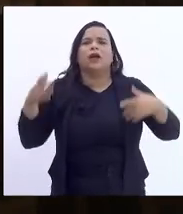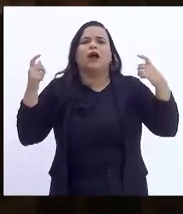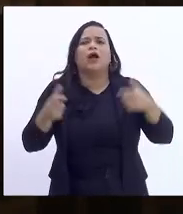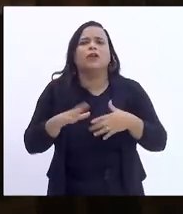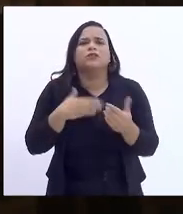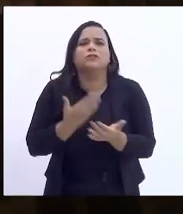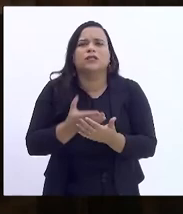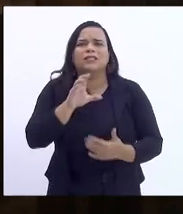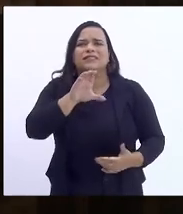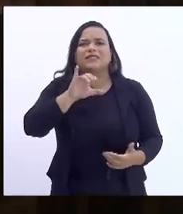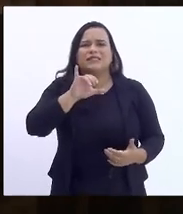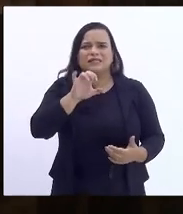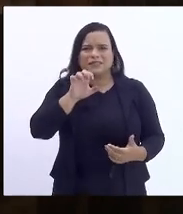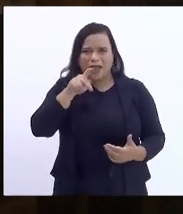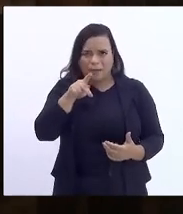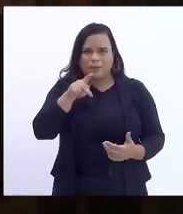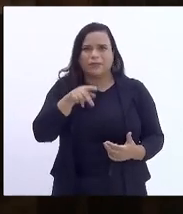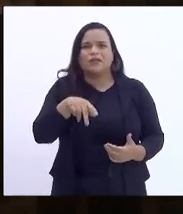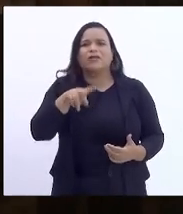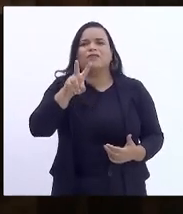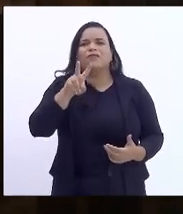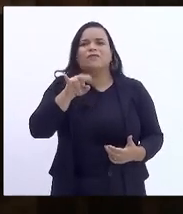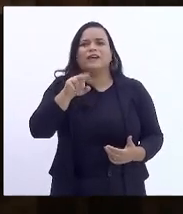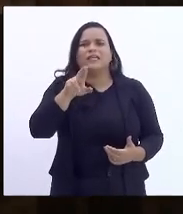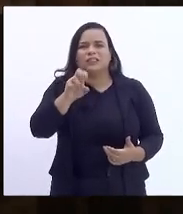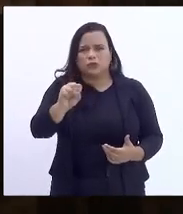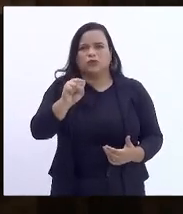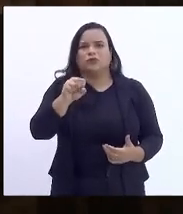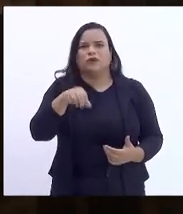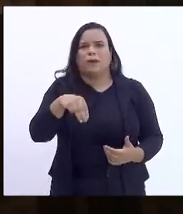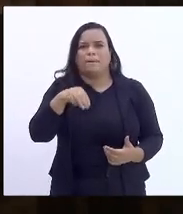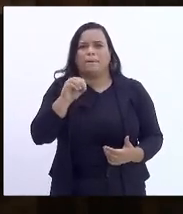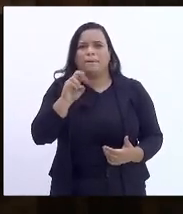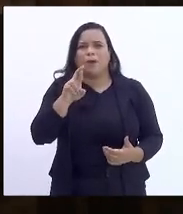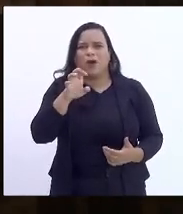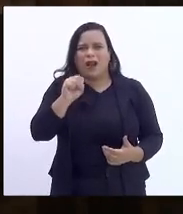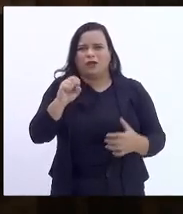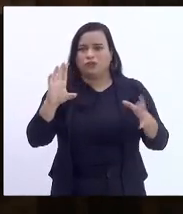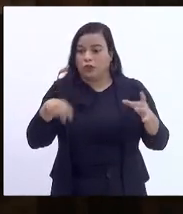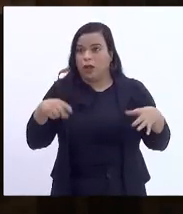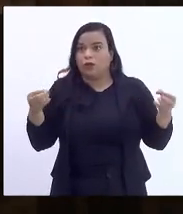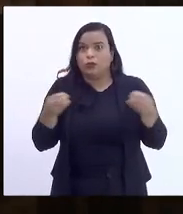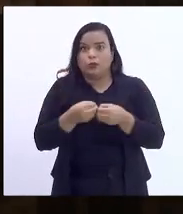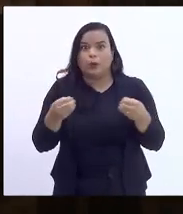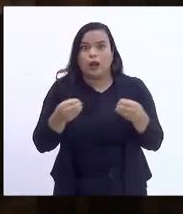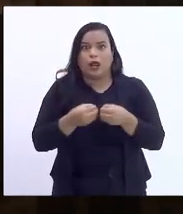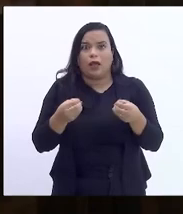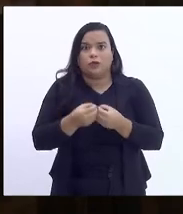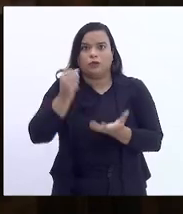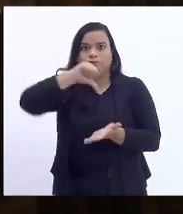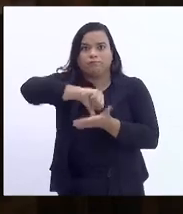sempre Vinícius de Moraes e do lado da sede da cidade integrada